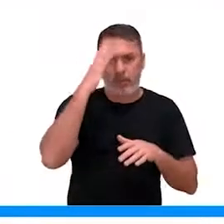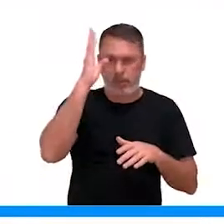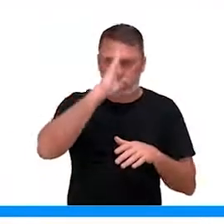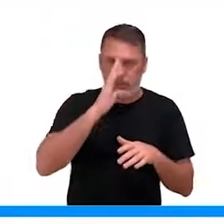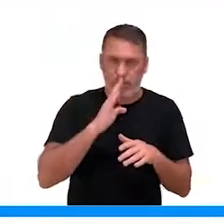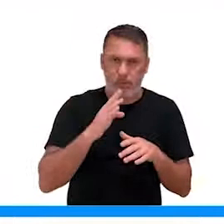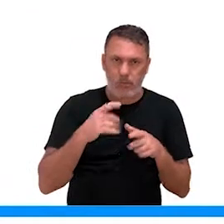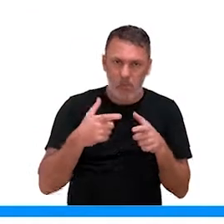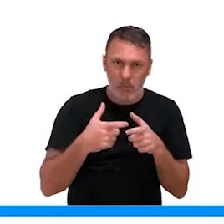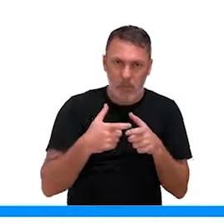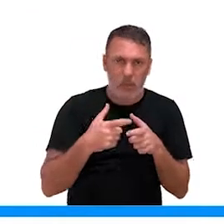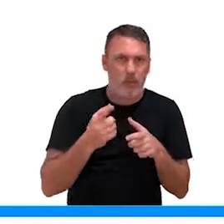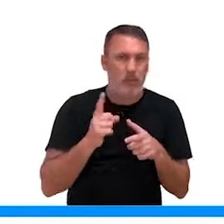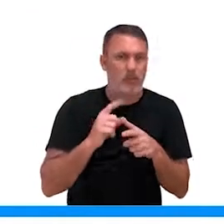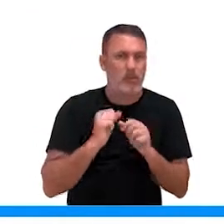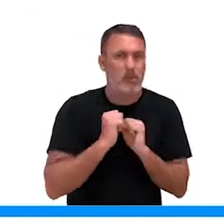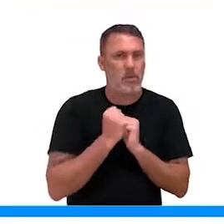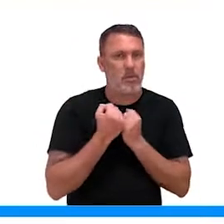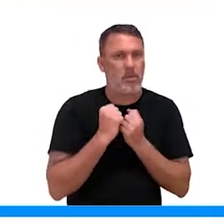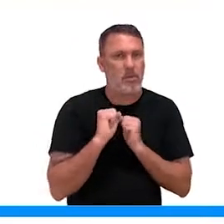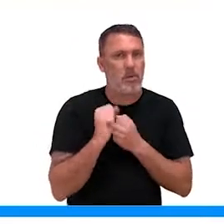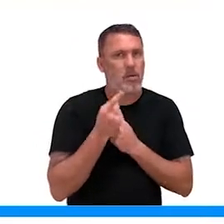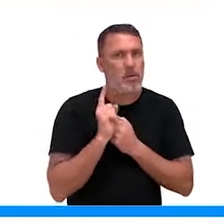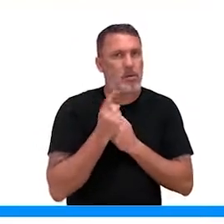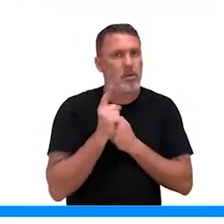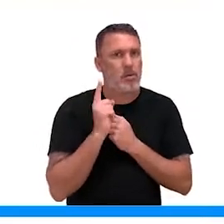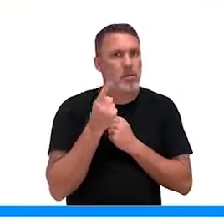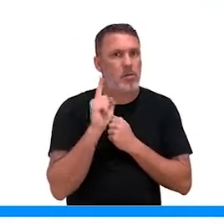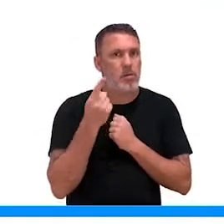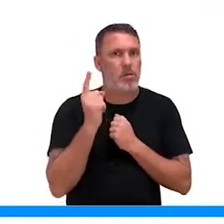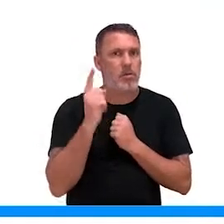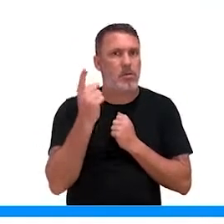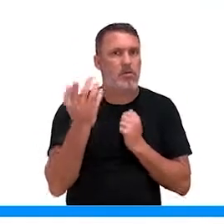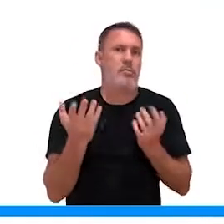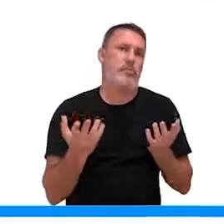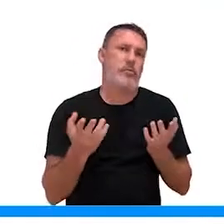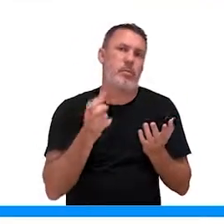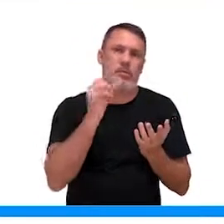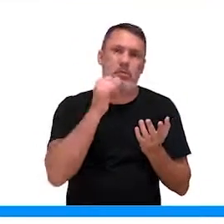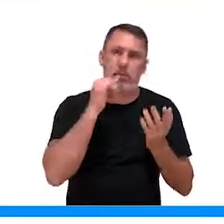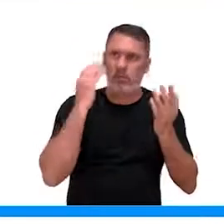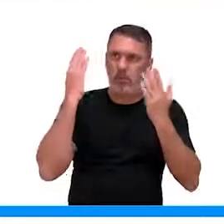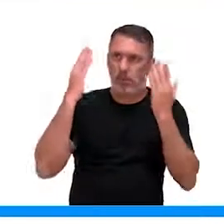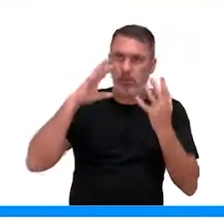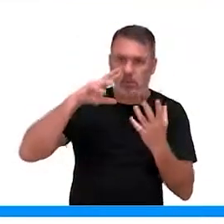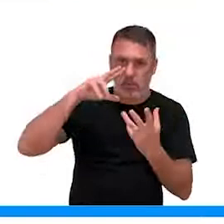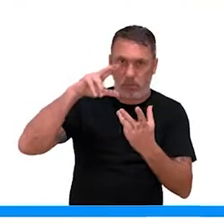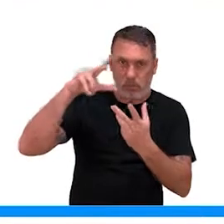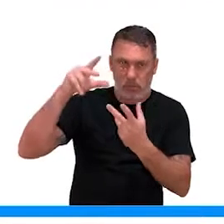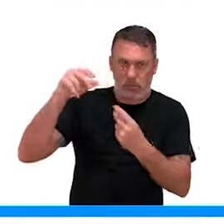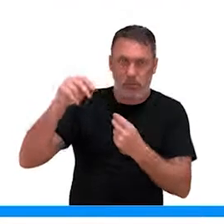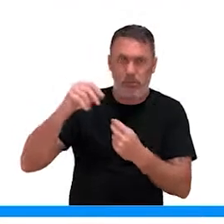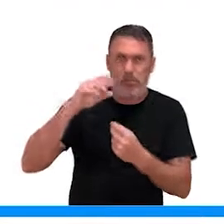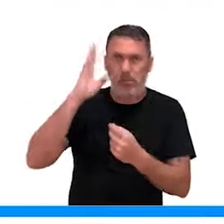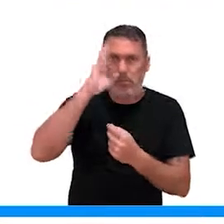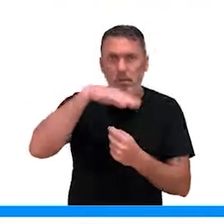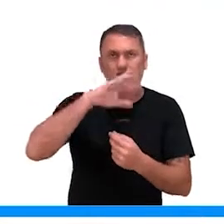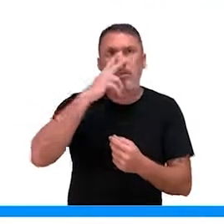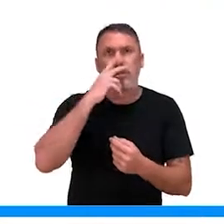nosso país, os maiores países em termos espaciais físicos do planeta. Então,